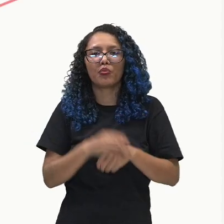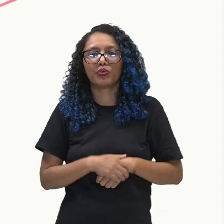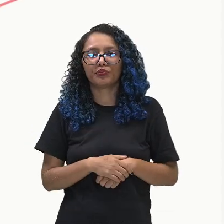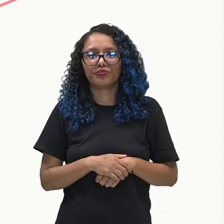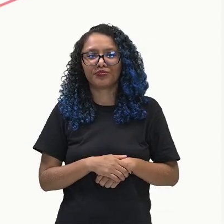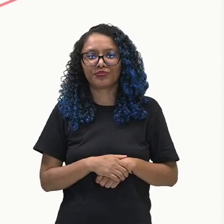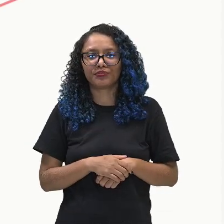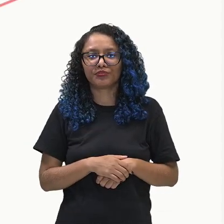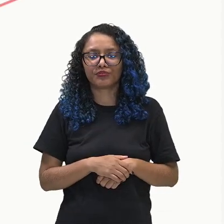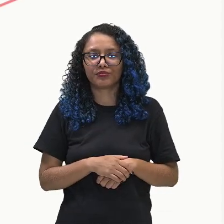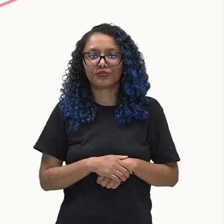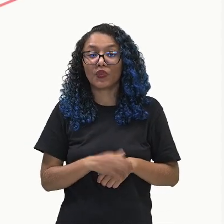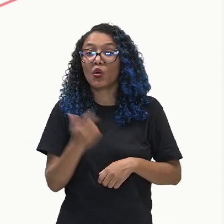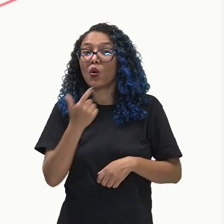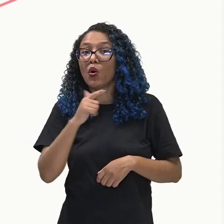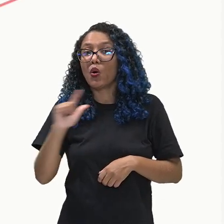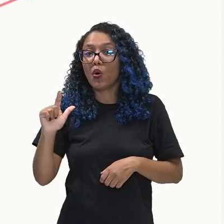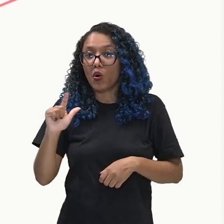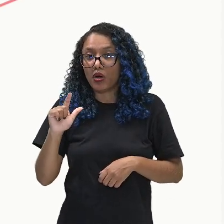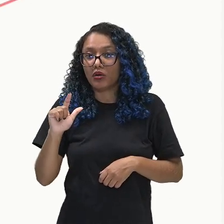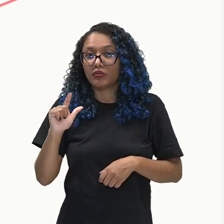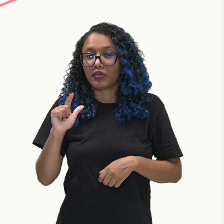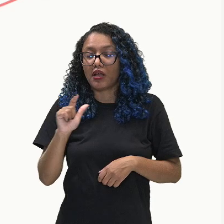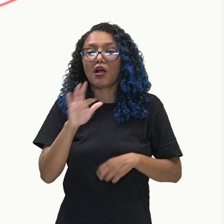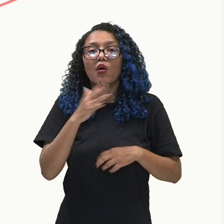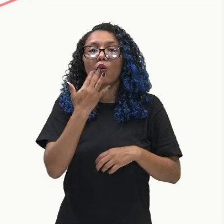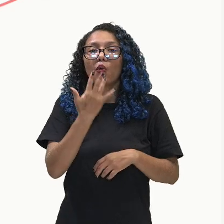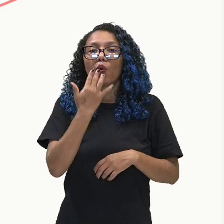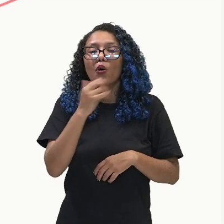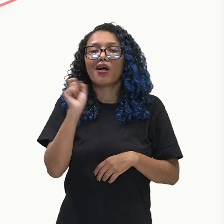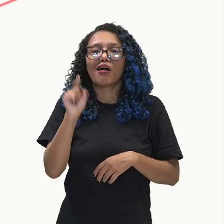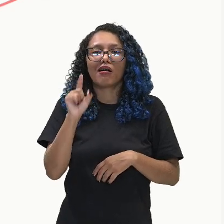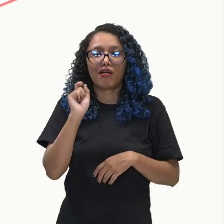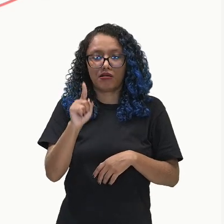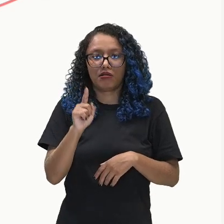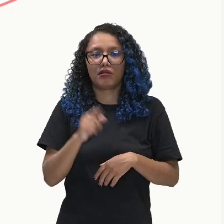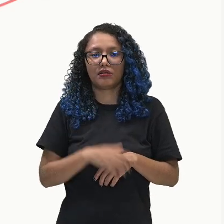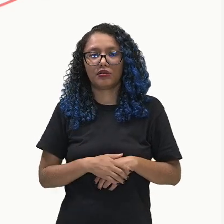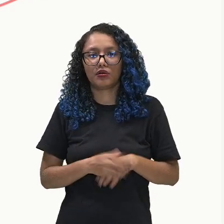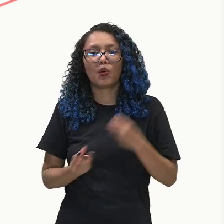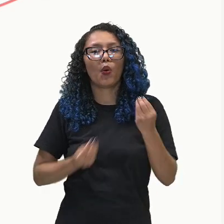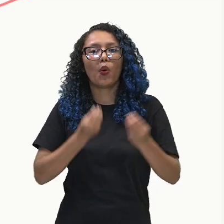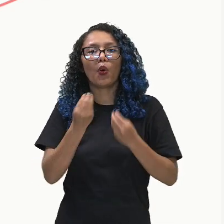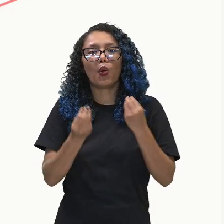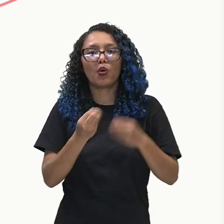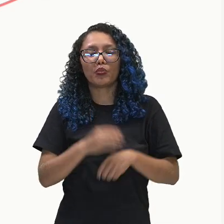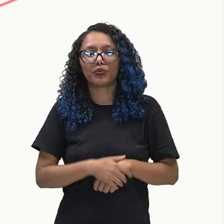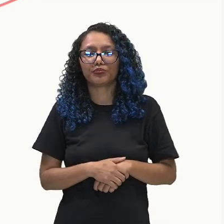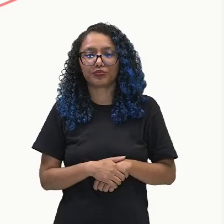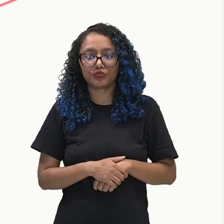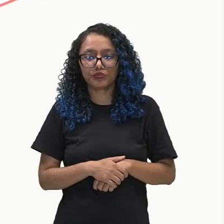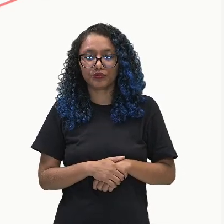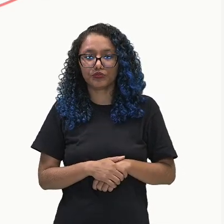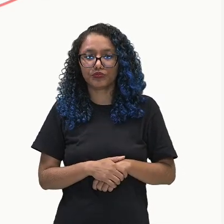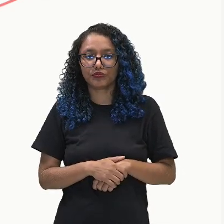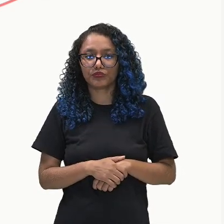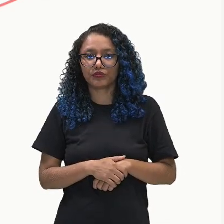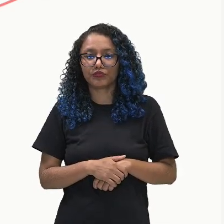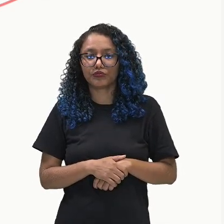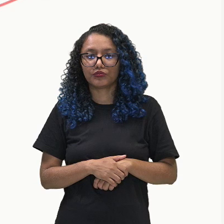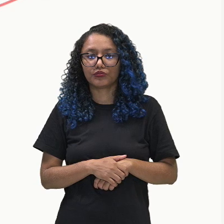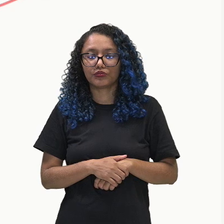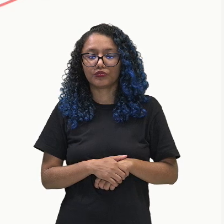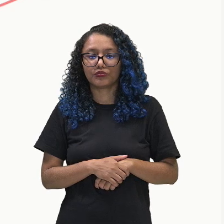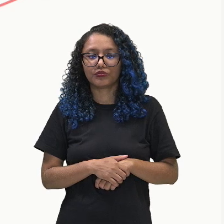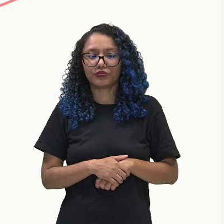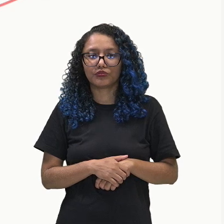outra parte aí do corpo que está em azul. Ele transmite informações sensoriais para o